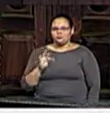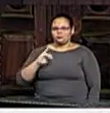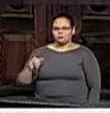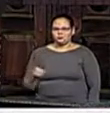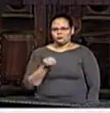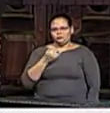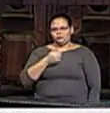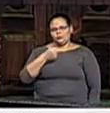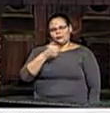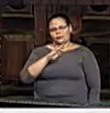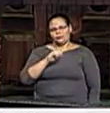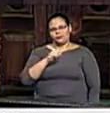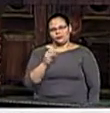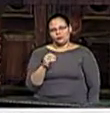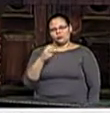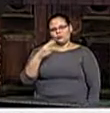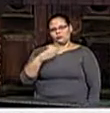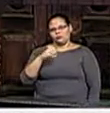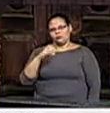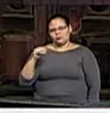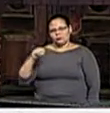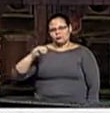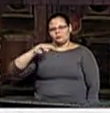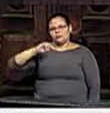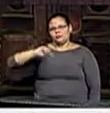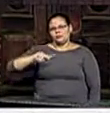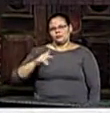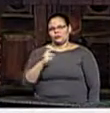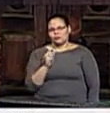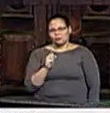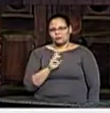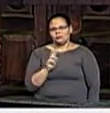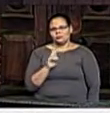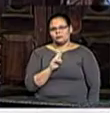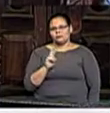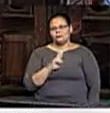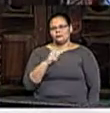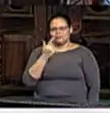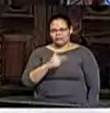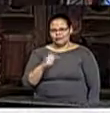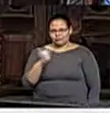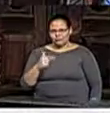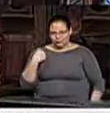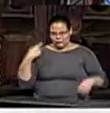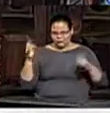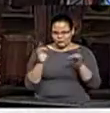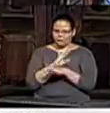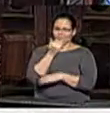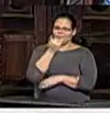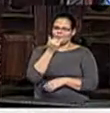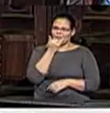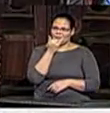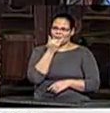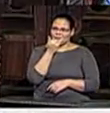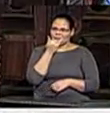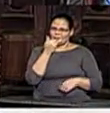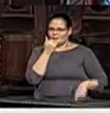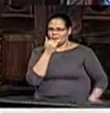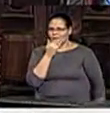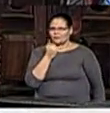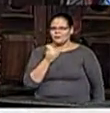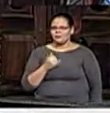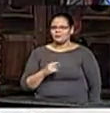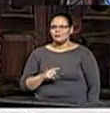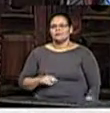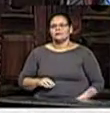milhões de reais. Mais uma vez... Deputado, eu vou acabar, senhor presidente, me perdoe. Como setor Alerj, eu tenho que fazer